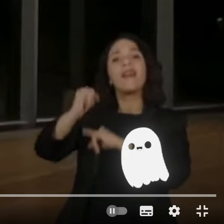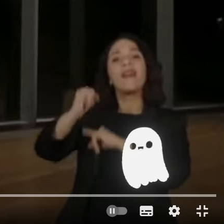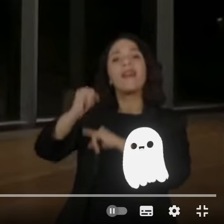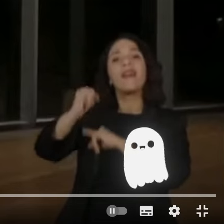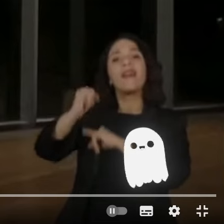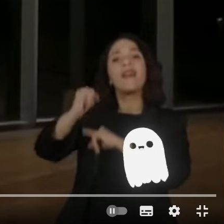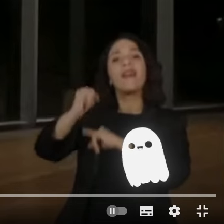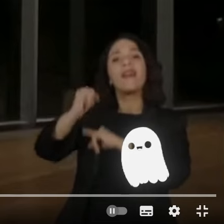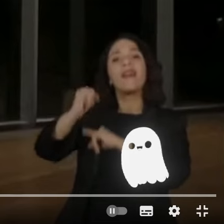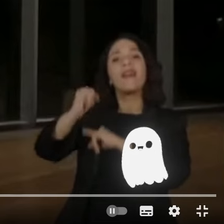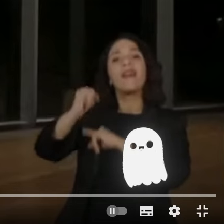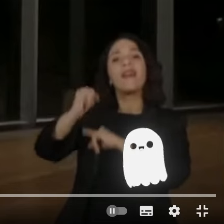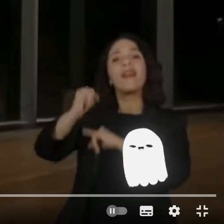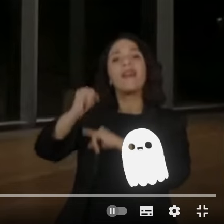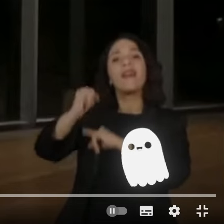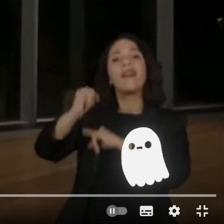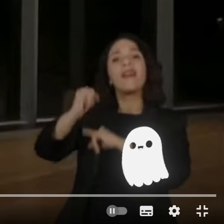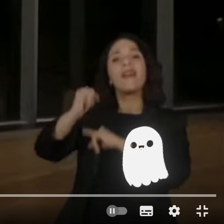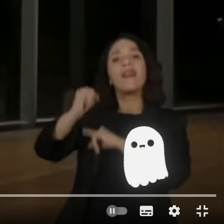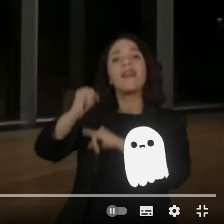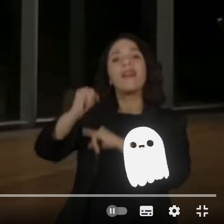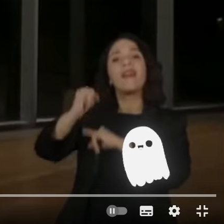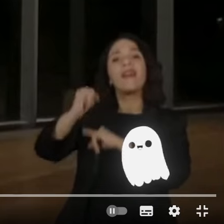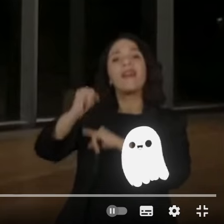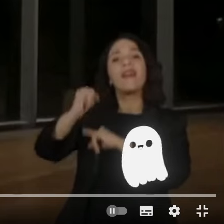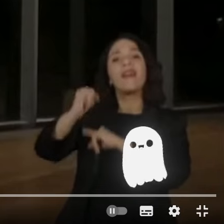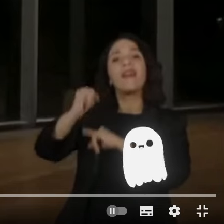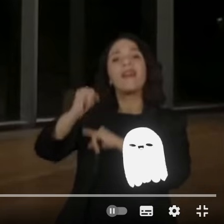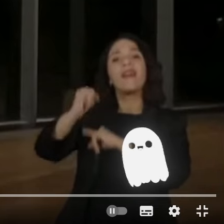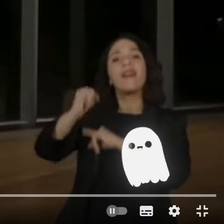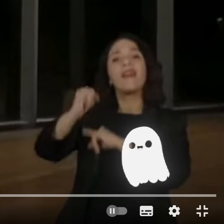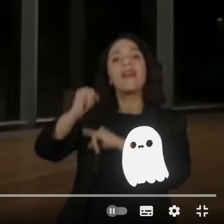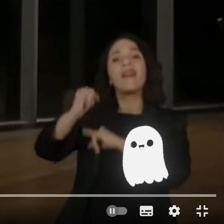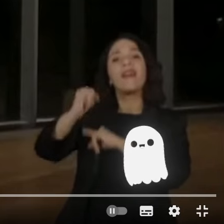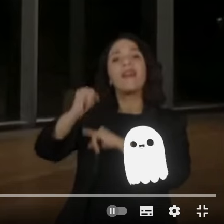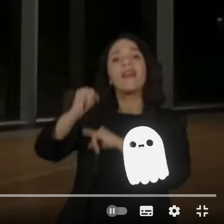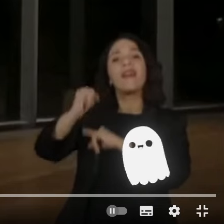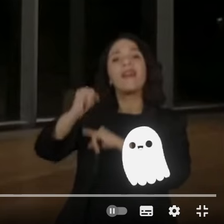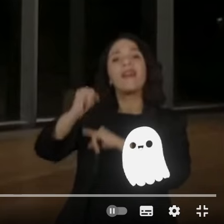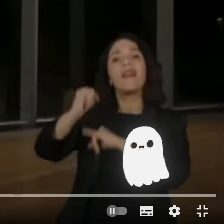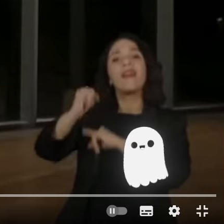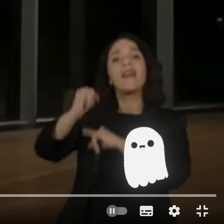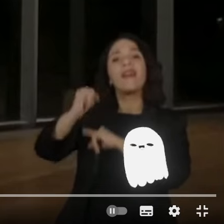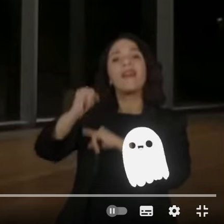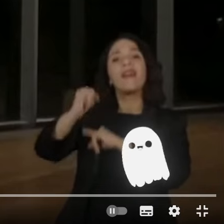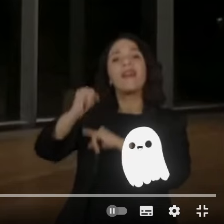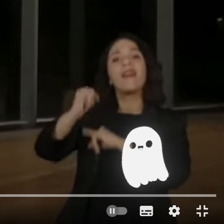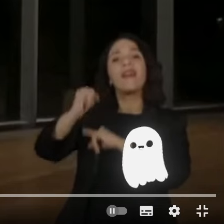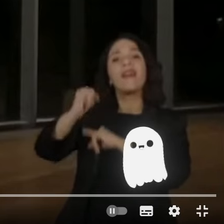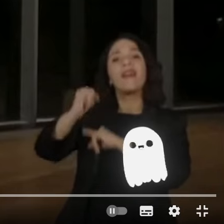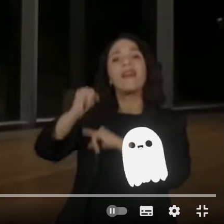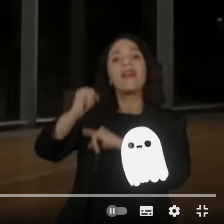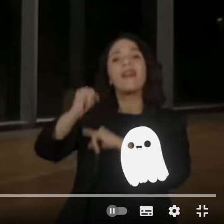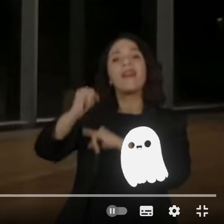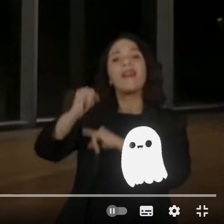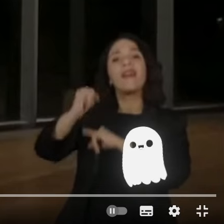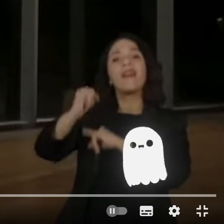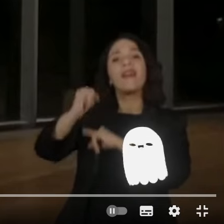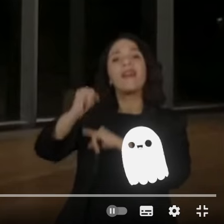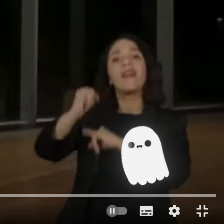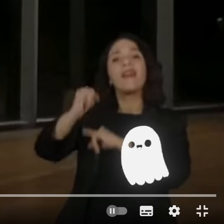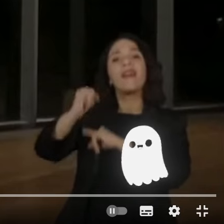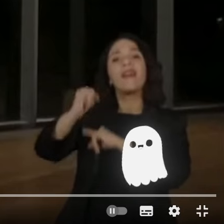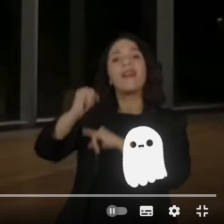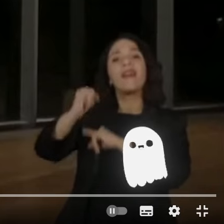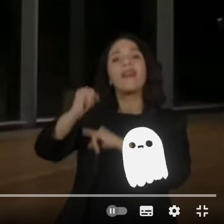gay. Era bem diferente, tipo, foi bem tenso, assim. E aí, óbvio que ninguém mais da sala sabia. E era 2007 isso, na